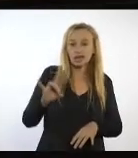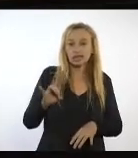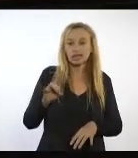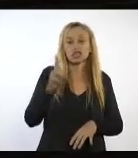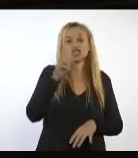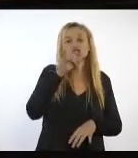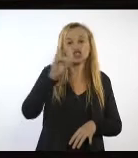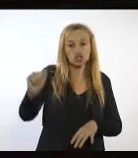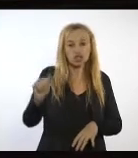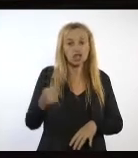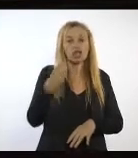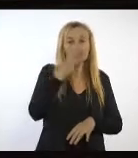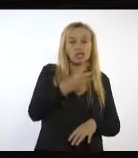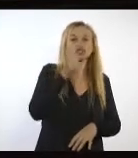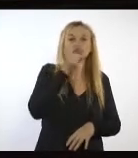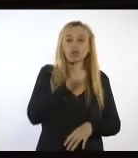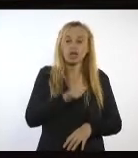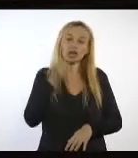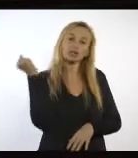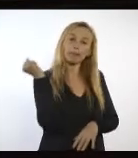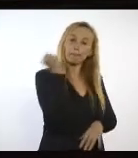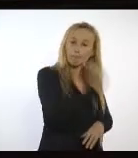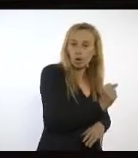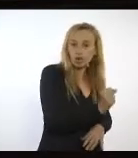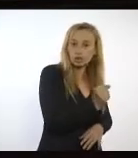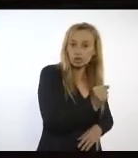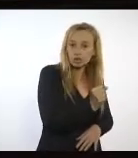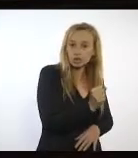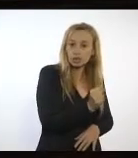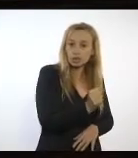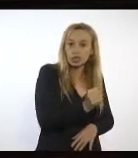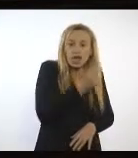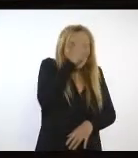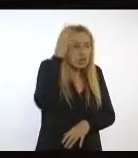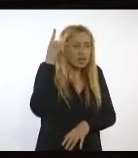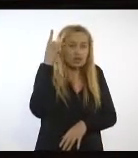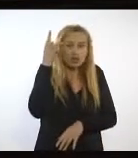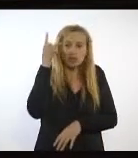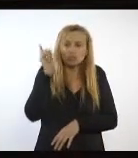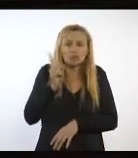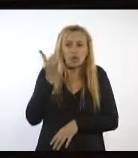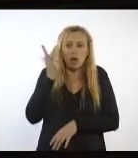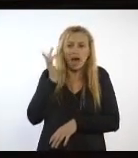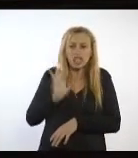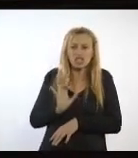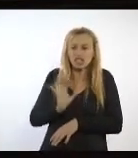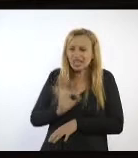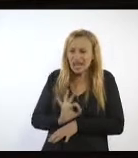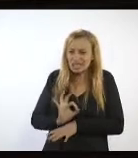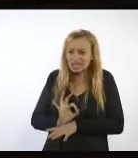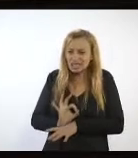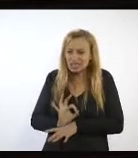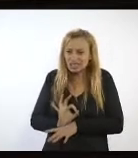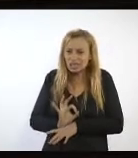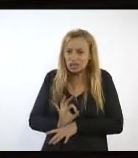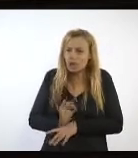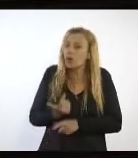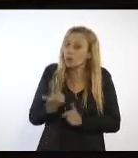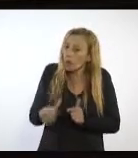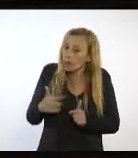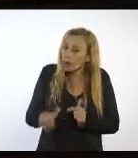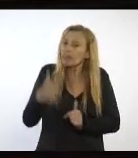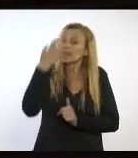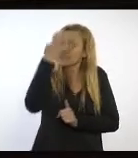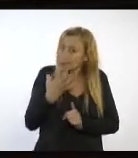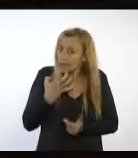dia, 3 mulheres é assassinada. E ninguém acha que isso é uma epidemia. Ninguém acha que isso é um problema